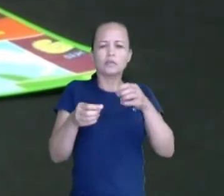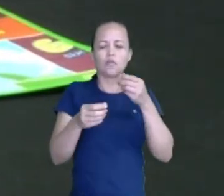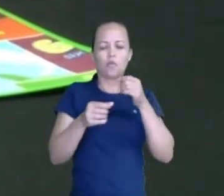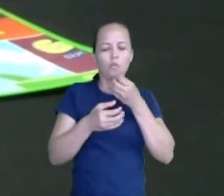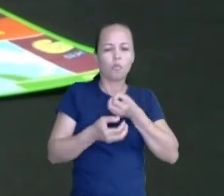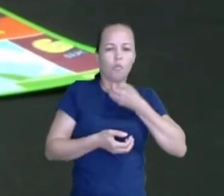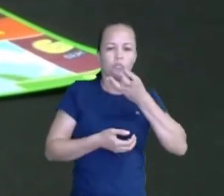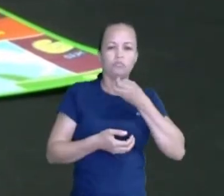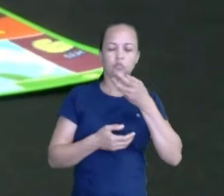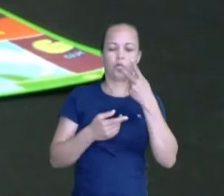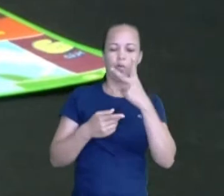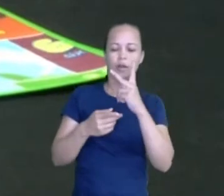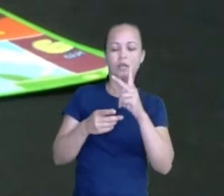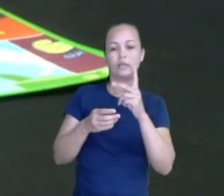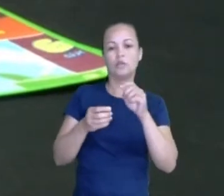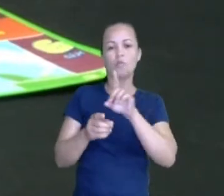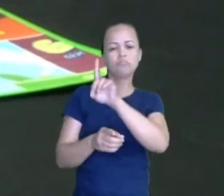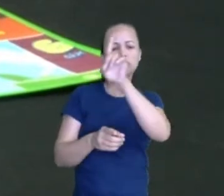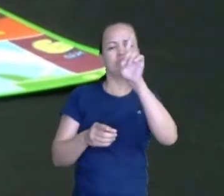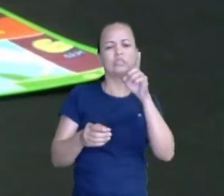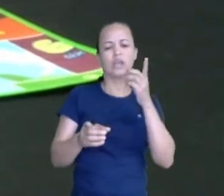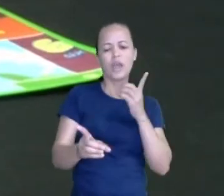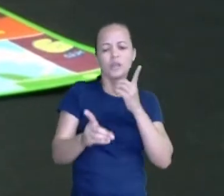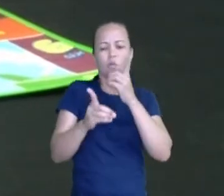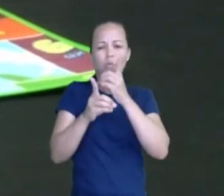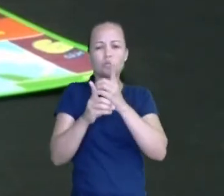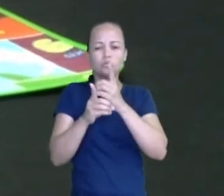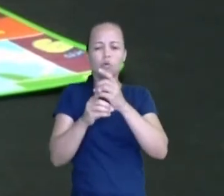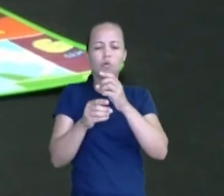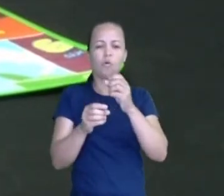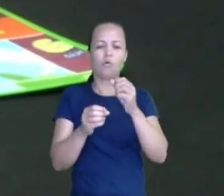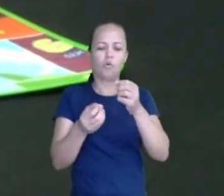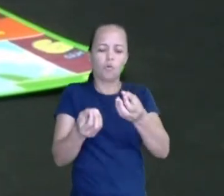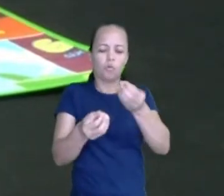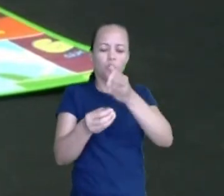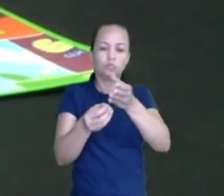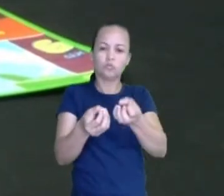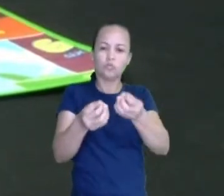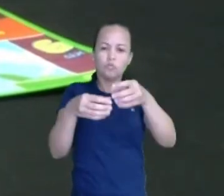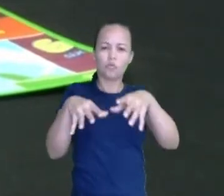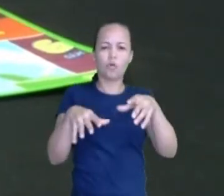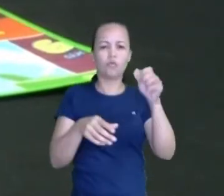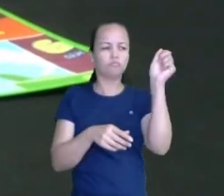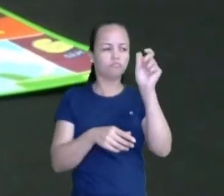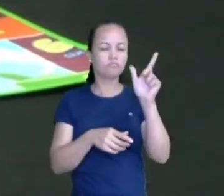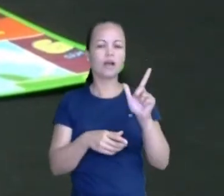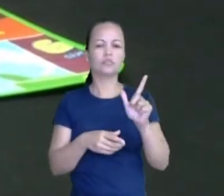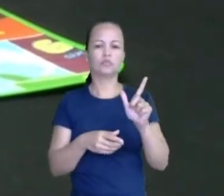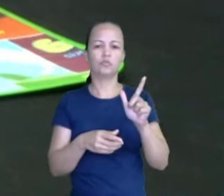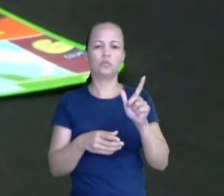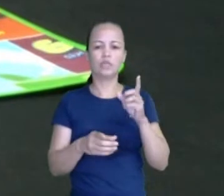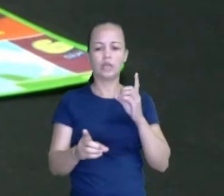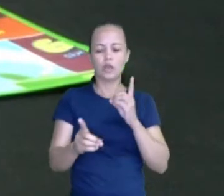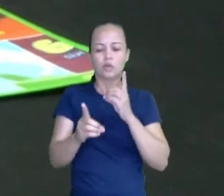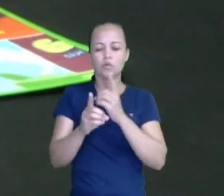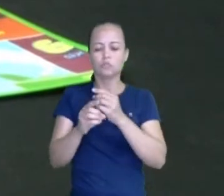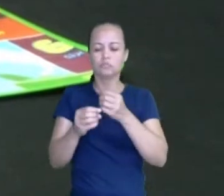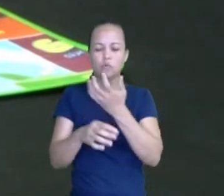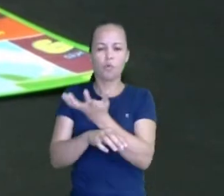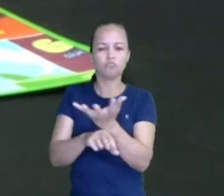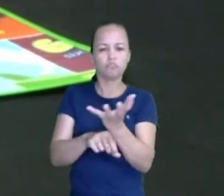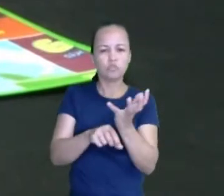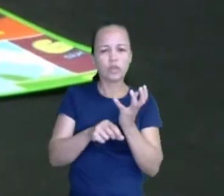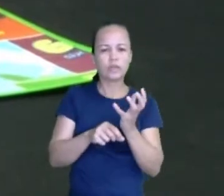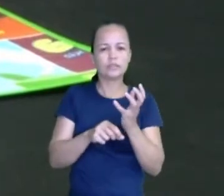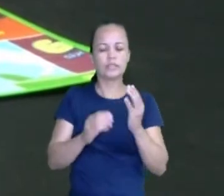todo pintado que havia encontrado uma vez dentro de um ninho no jardim da casa da sua tia. Ela